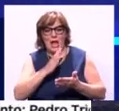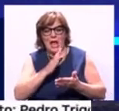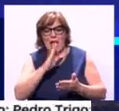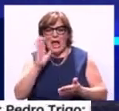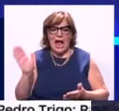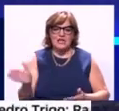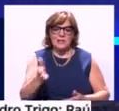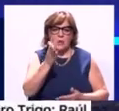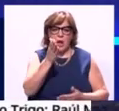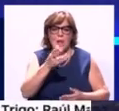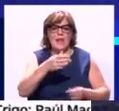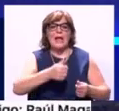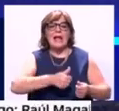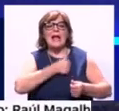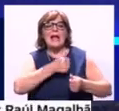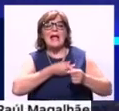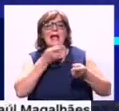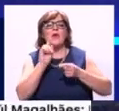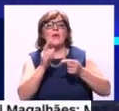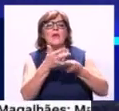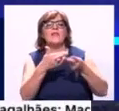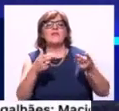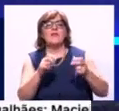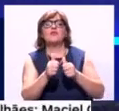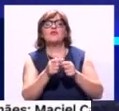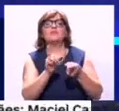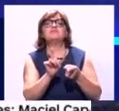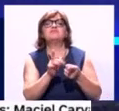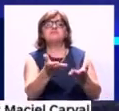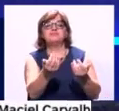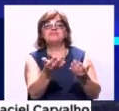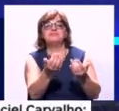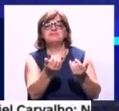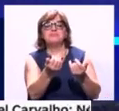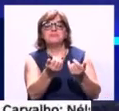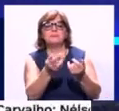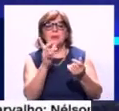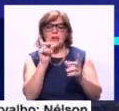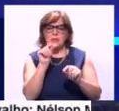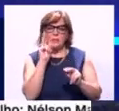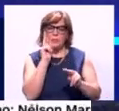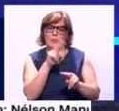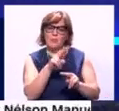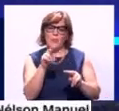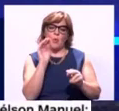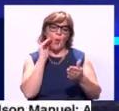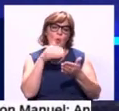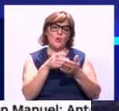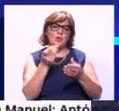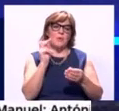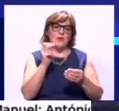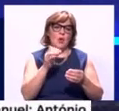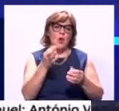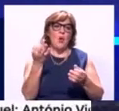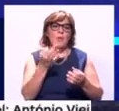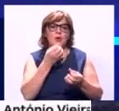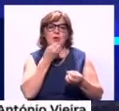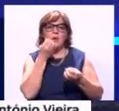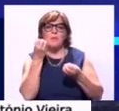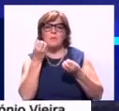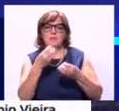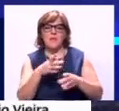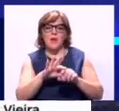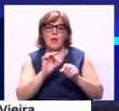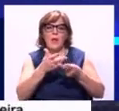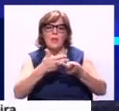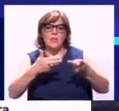Onde é que... Os títulos que nós temos ganho nessas modalidades. E depois, outra coisa que temos assistido ao longo destes últimos anos, o Porto foi perdendo aquele